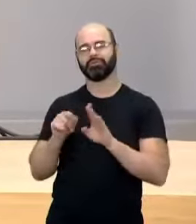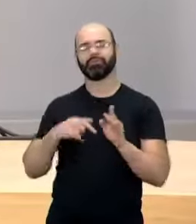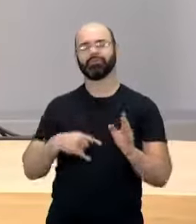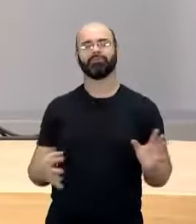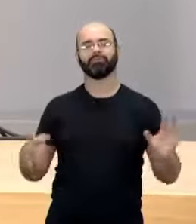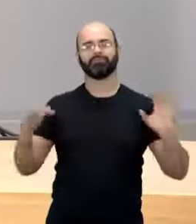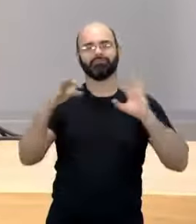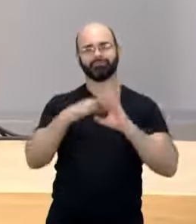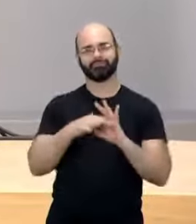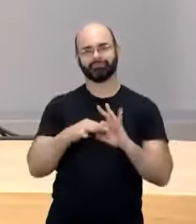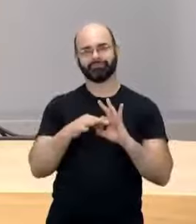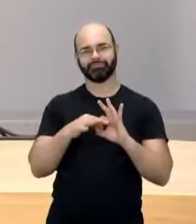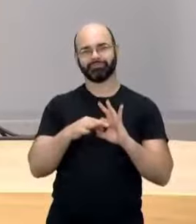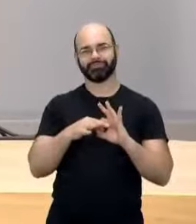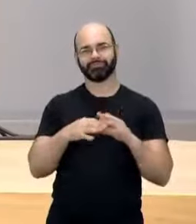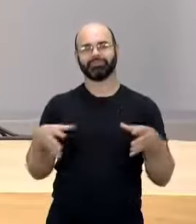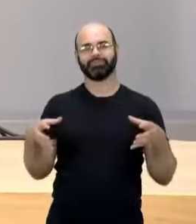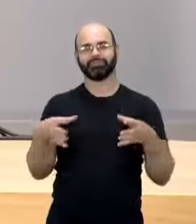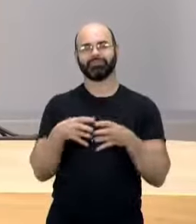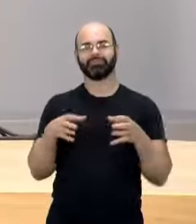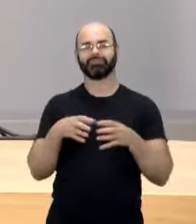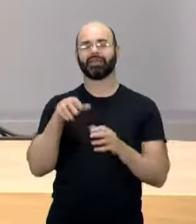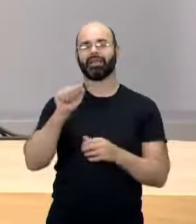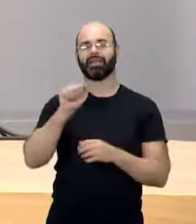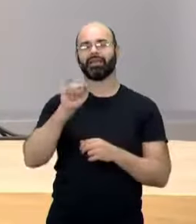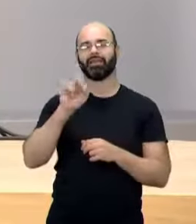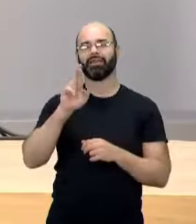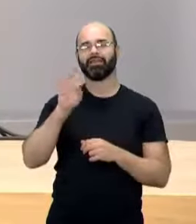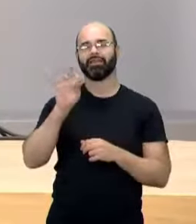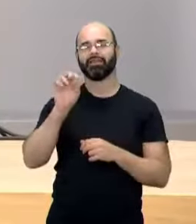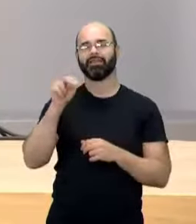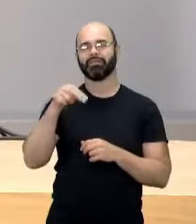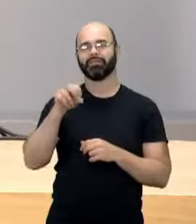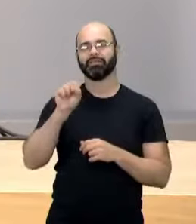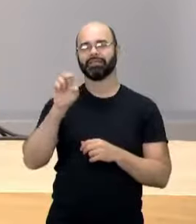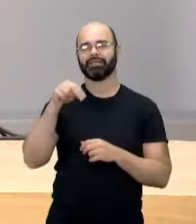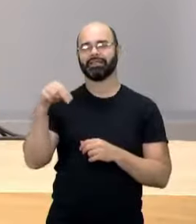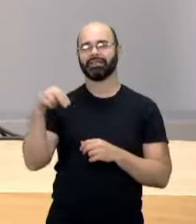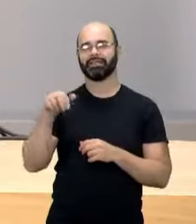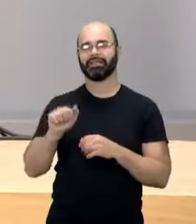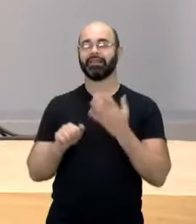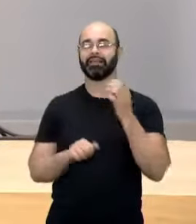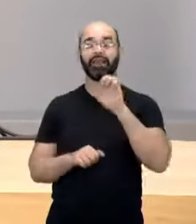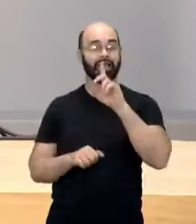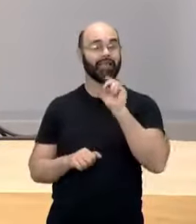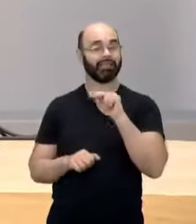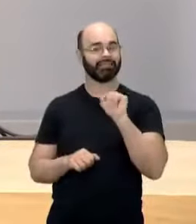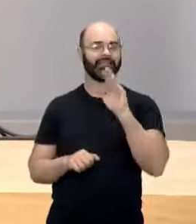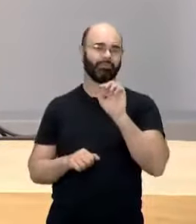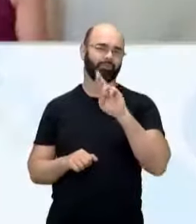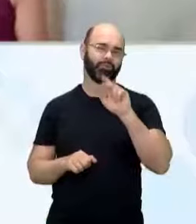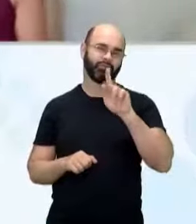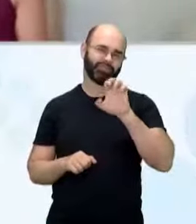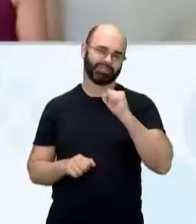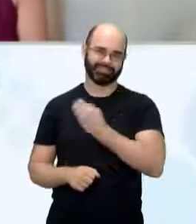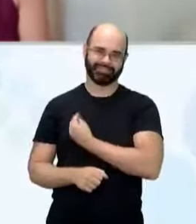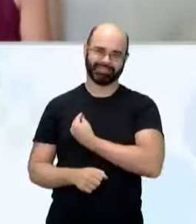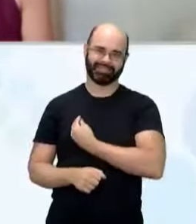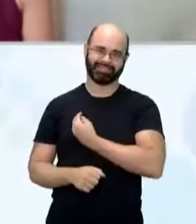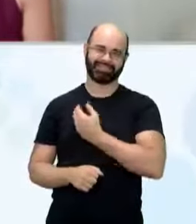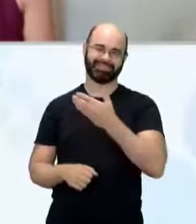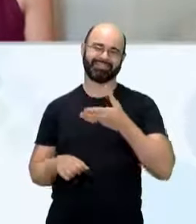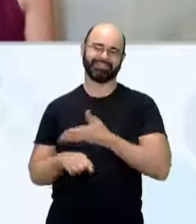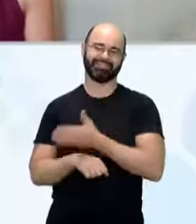parceiros especialistas aí do Instituto Ayrton Senna, em especial a Edna Borges, que nos acompanhou, pelo menos na